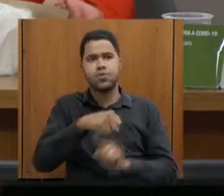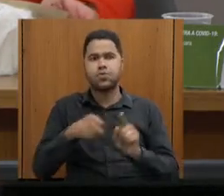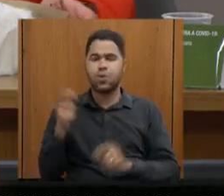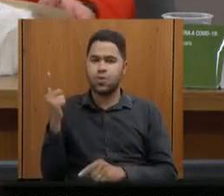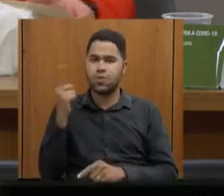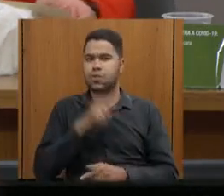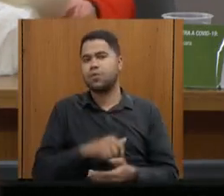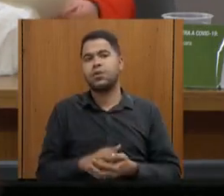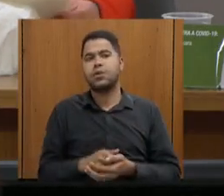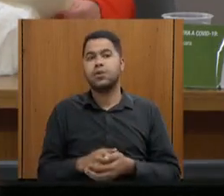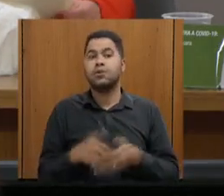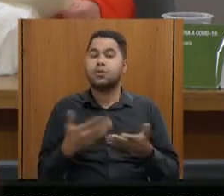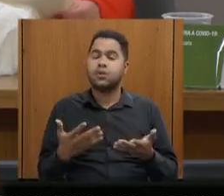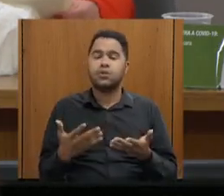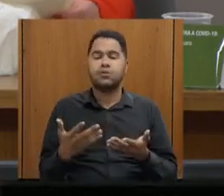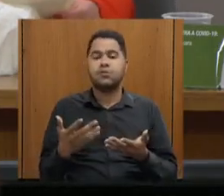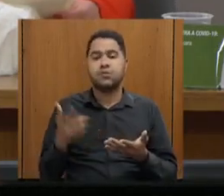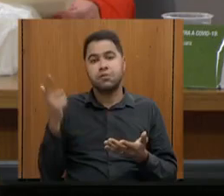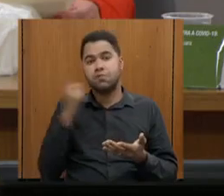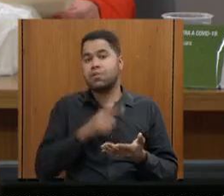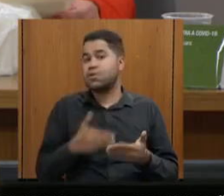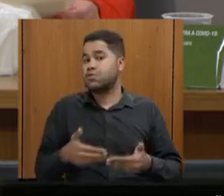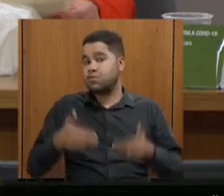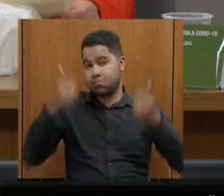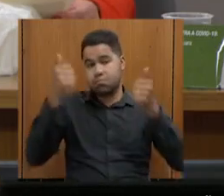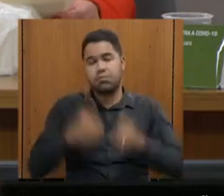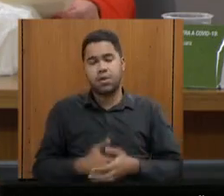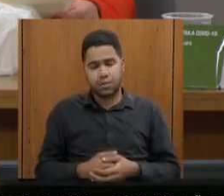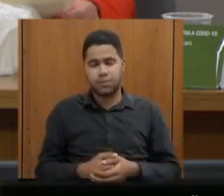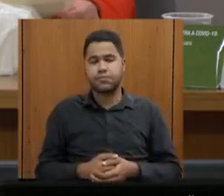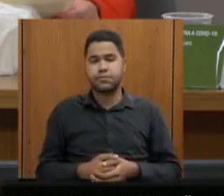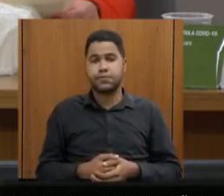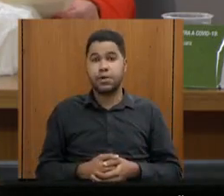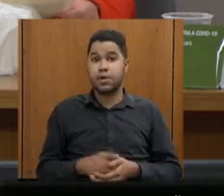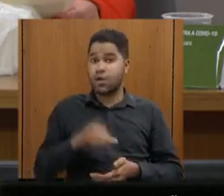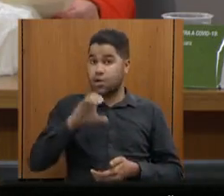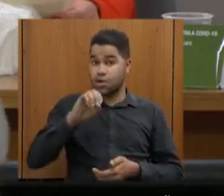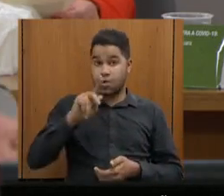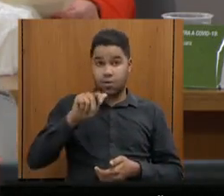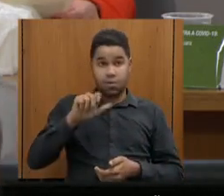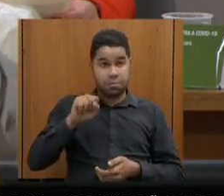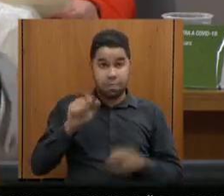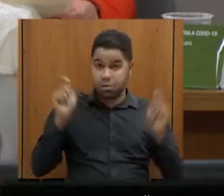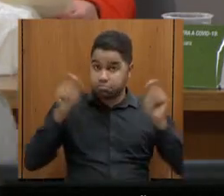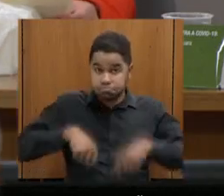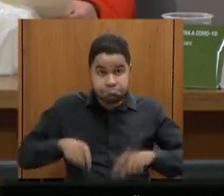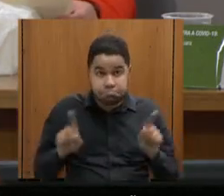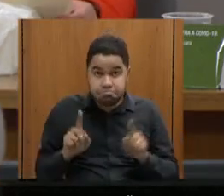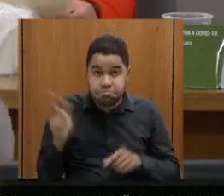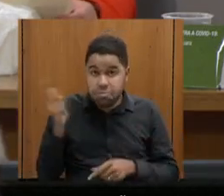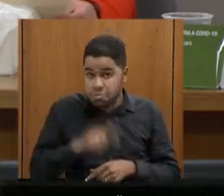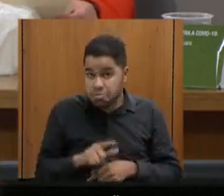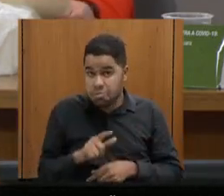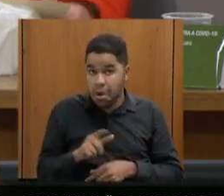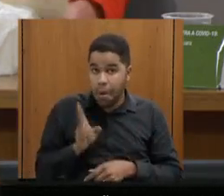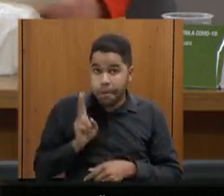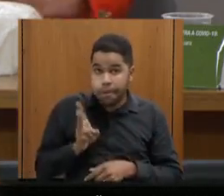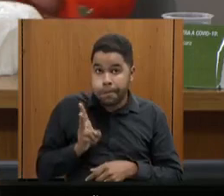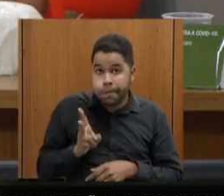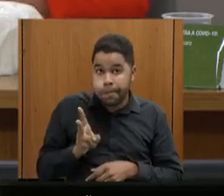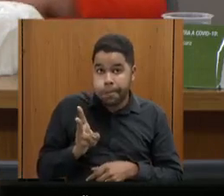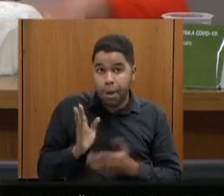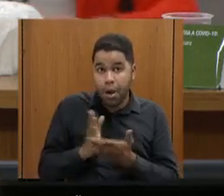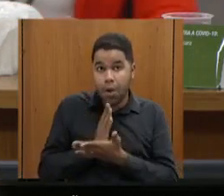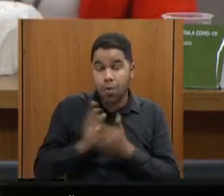tem que ver a sua melhor do que a gente quer isso que vença o melhor se a COPASA não tiver competência para ganhar ou para segurar